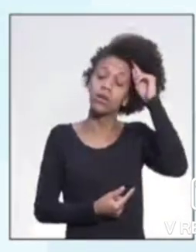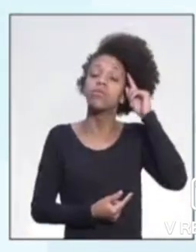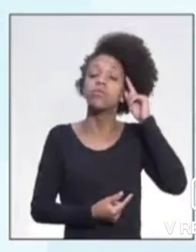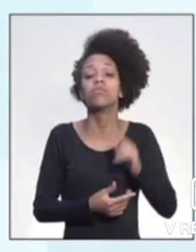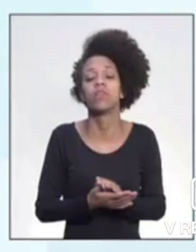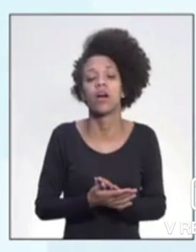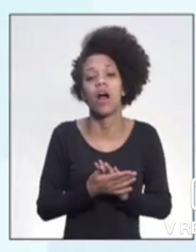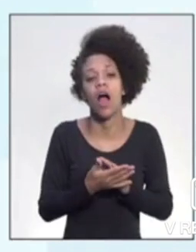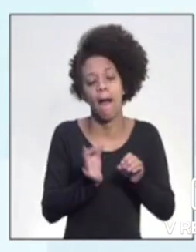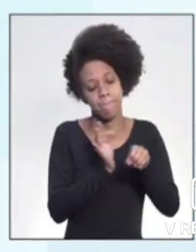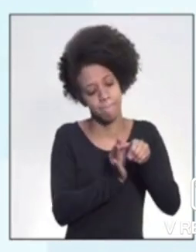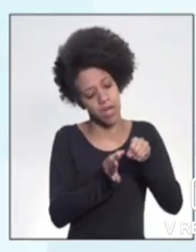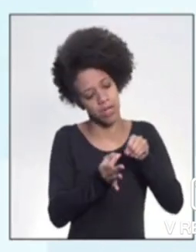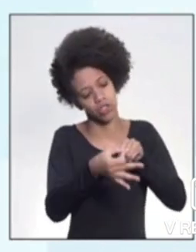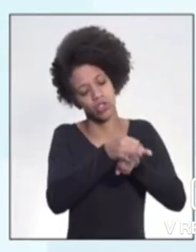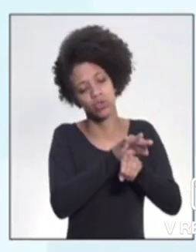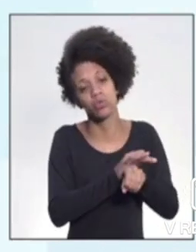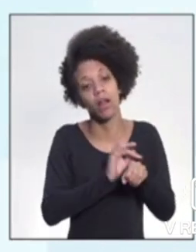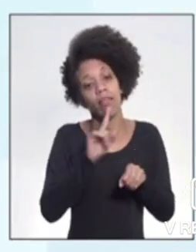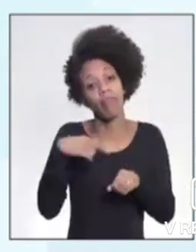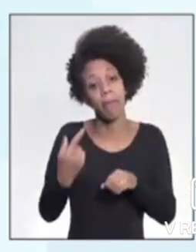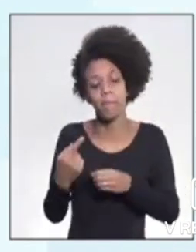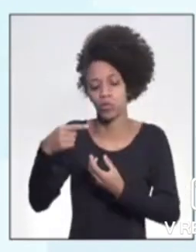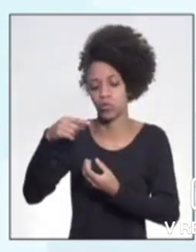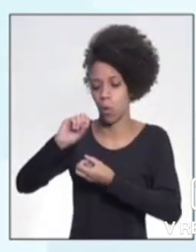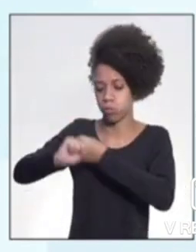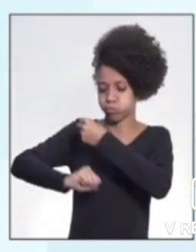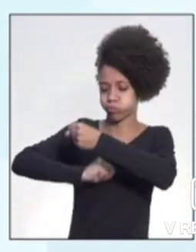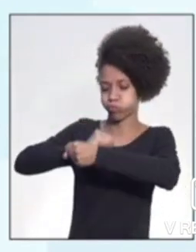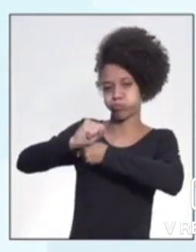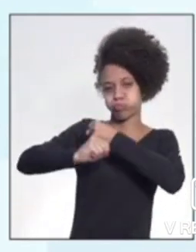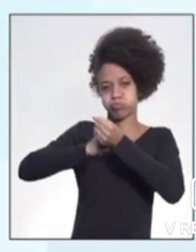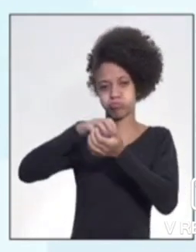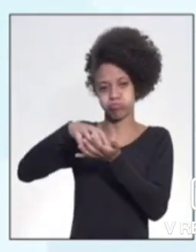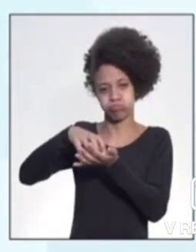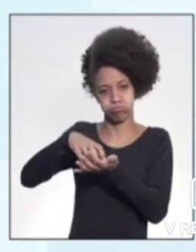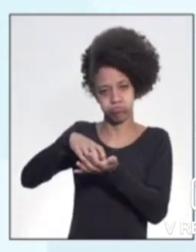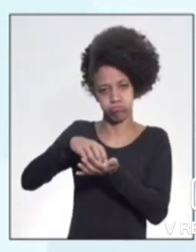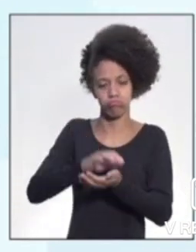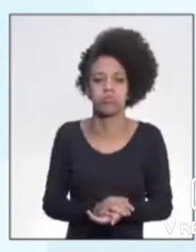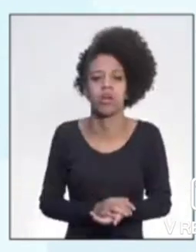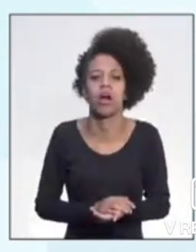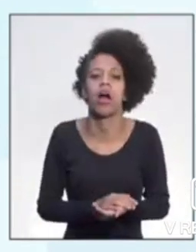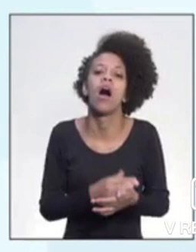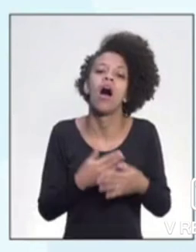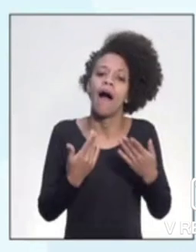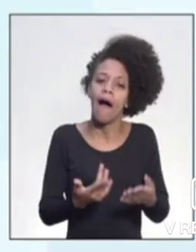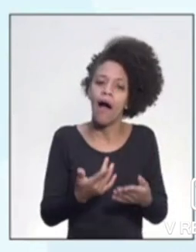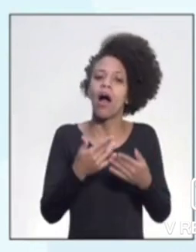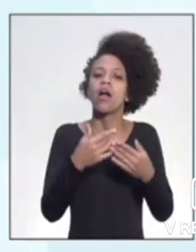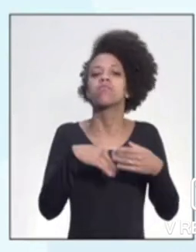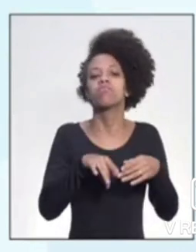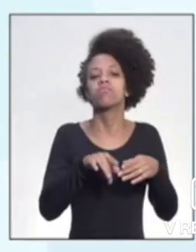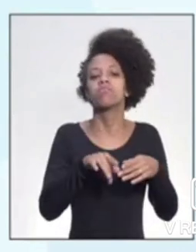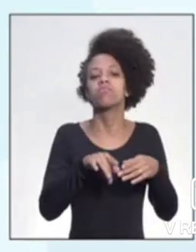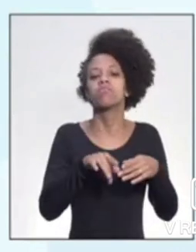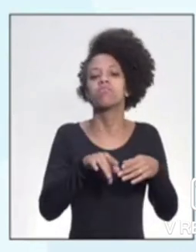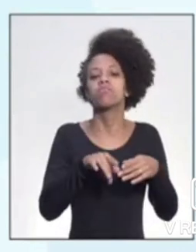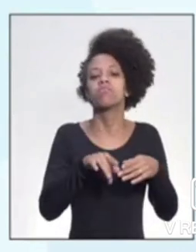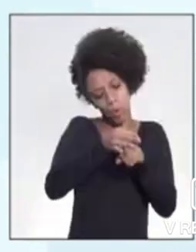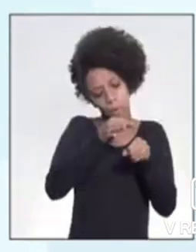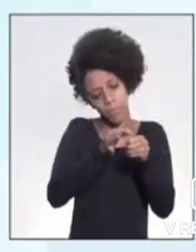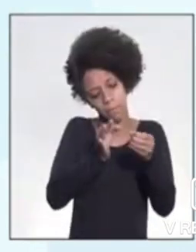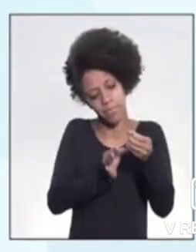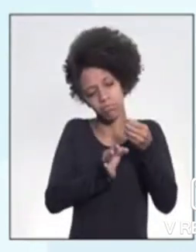a partícula. Depois veio o Thomson, com o pudim de passas. Por último, aí veio o Rutherford, aí veio o Bohr